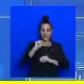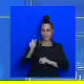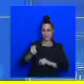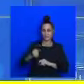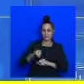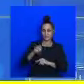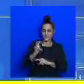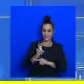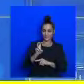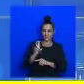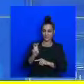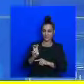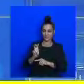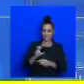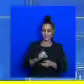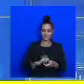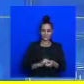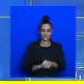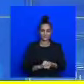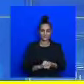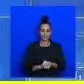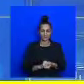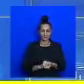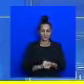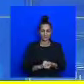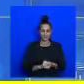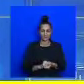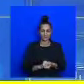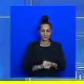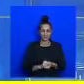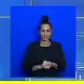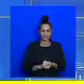55. Bola azul.